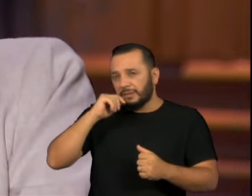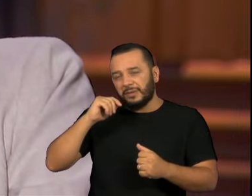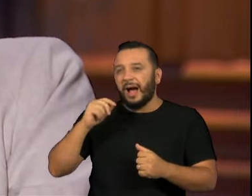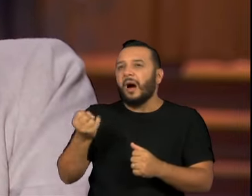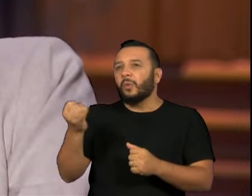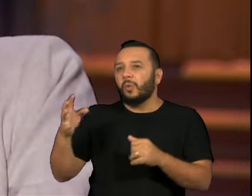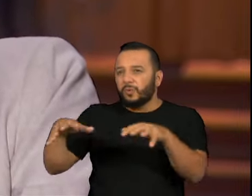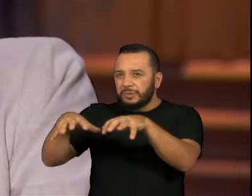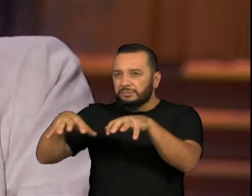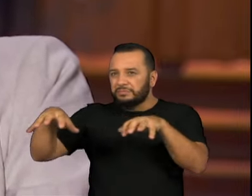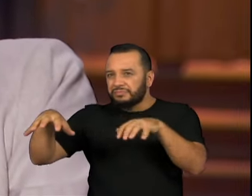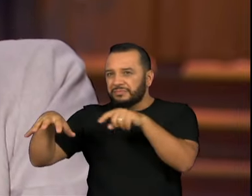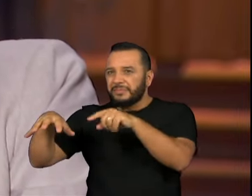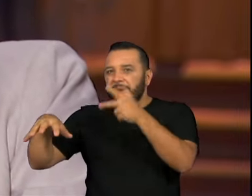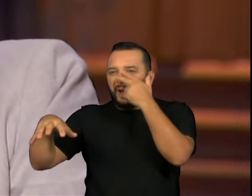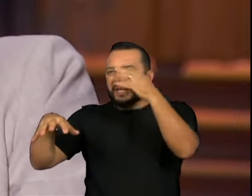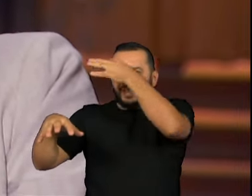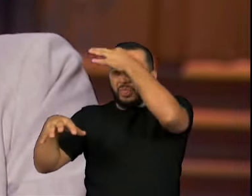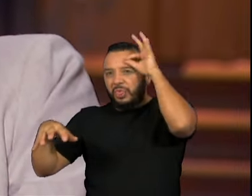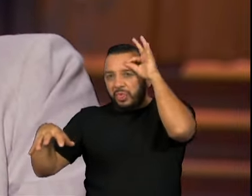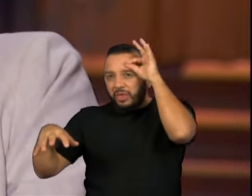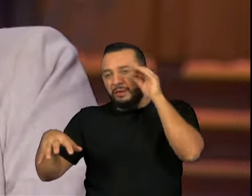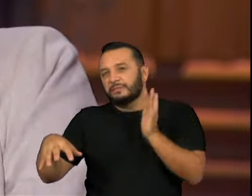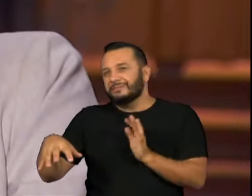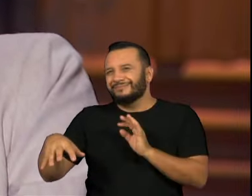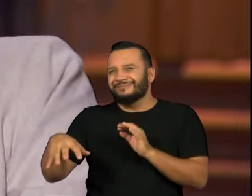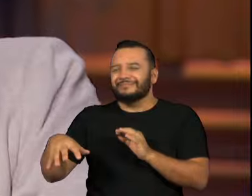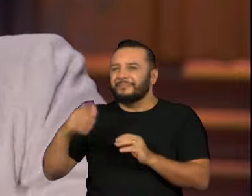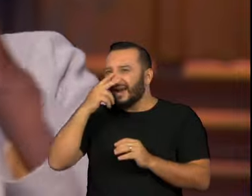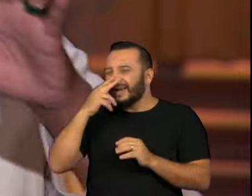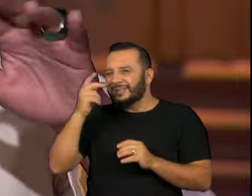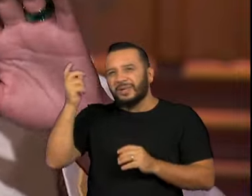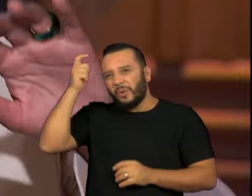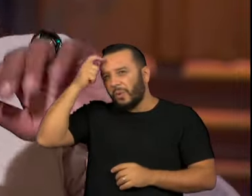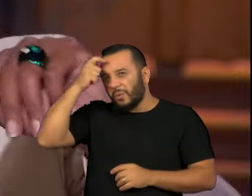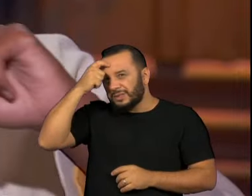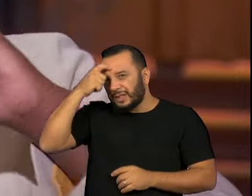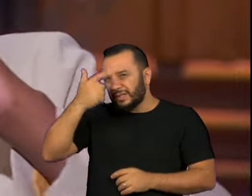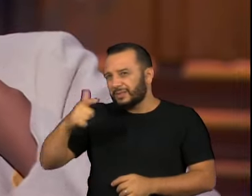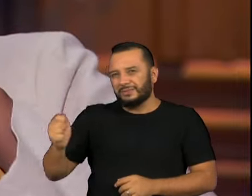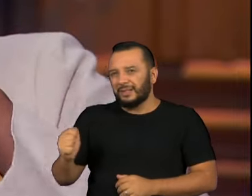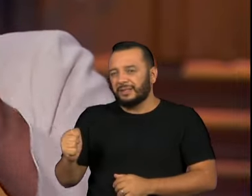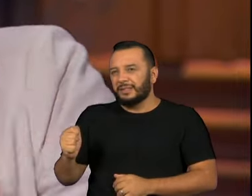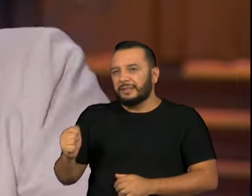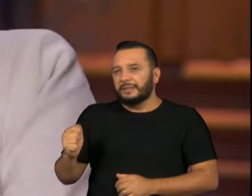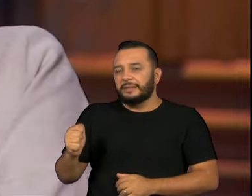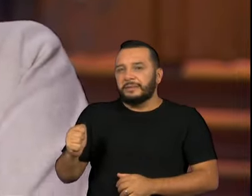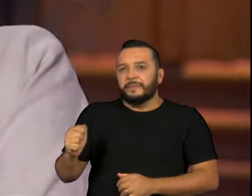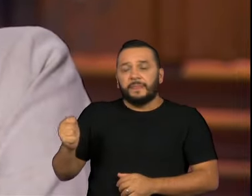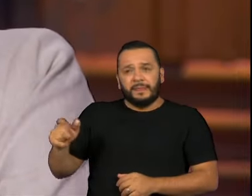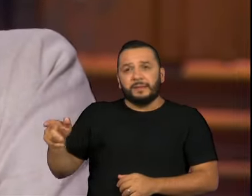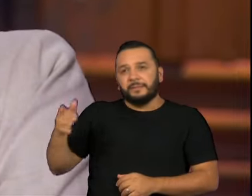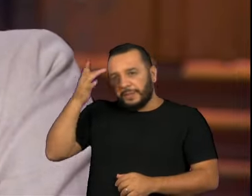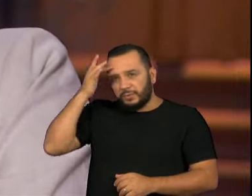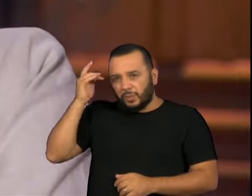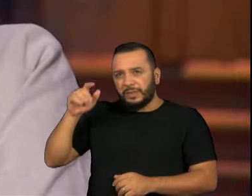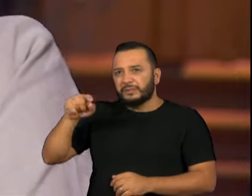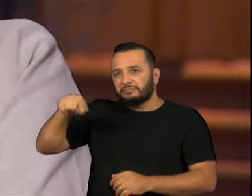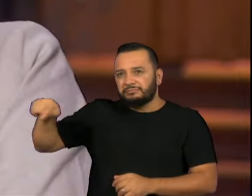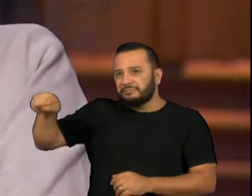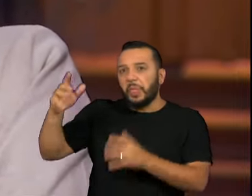desse processo eu conheci várias músicas não são pessoas que estão lá gritando querendo Partido Nazista não